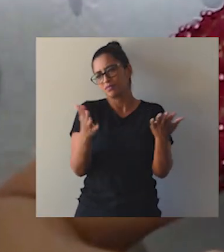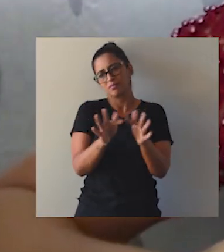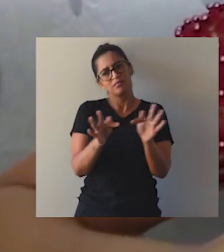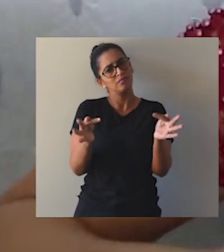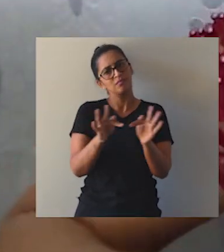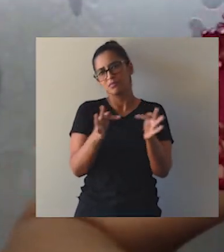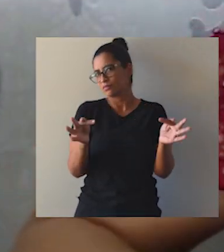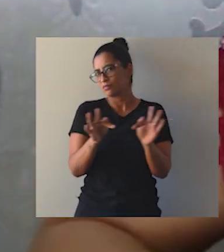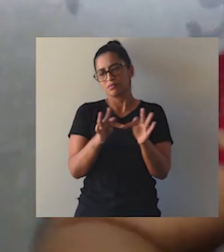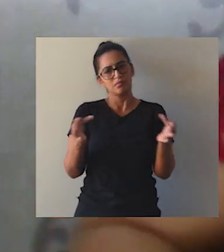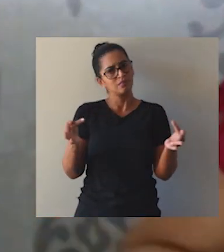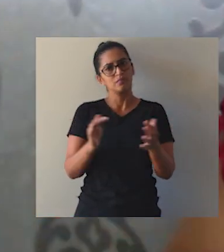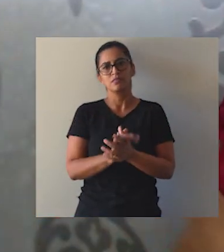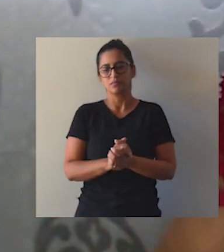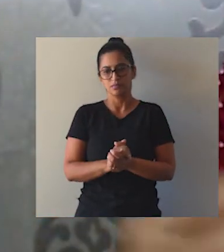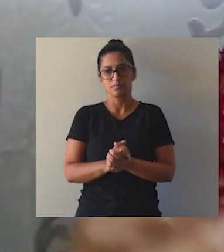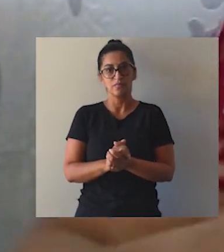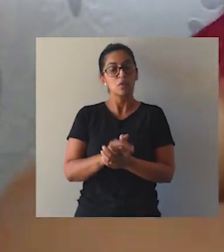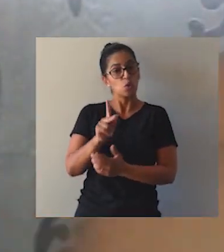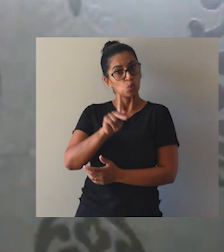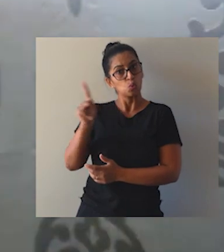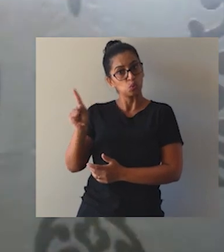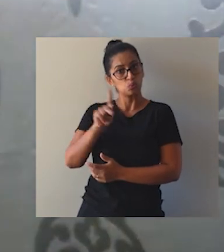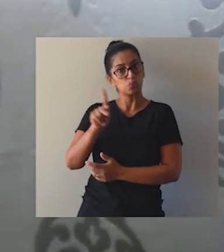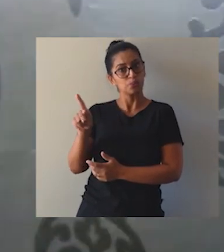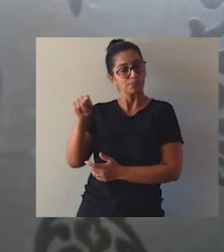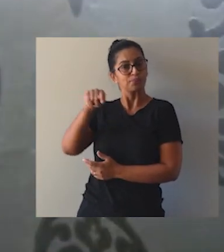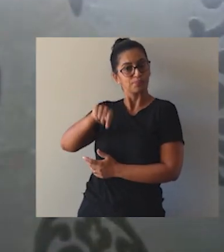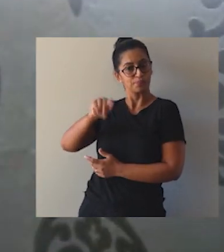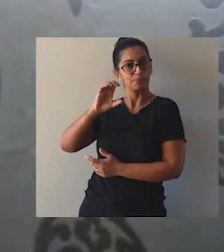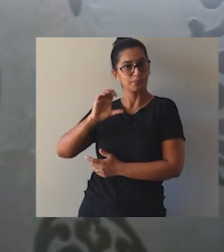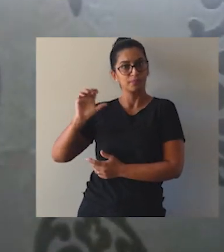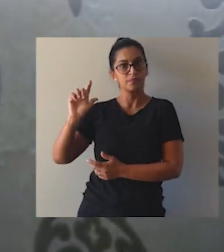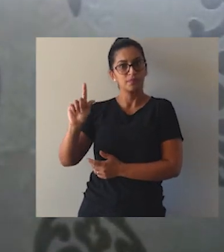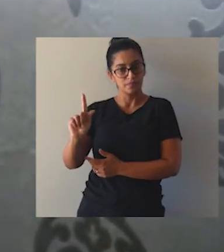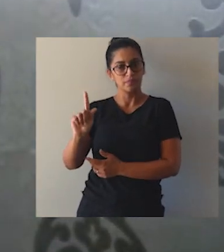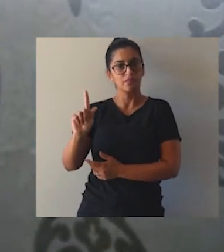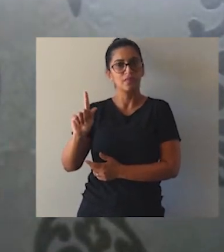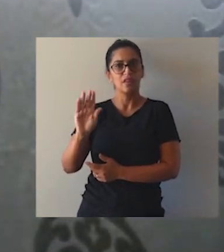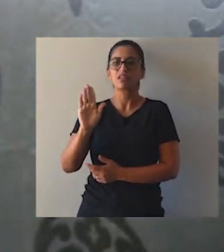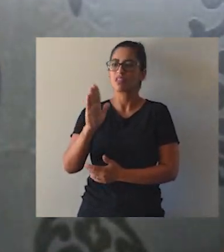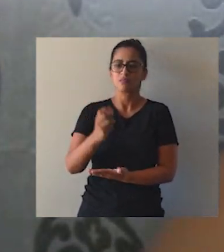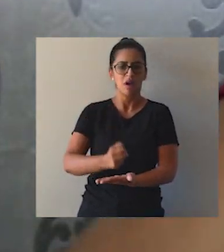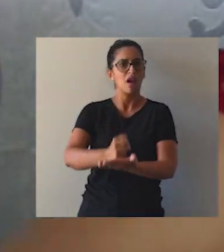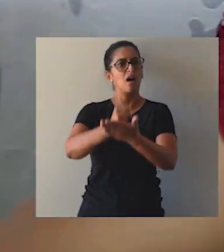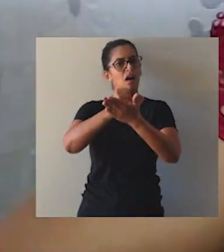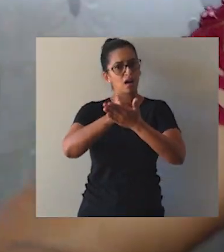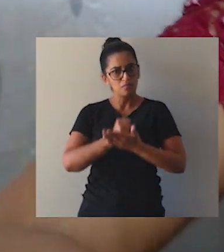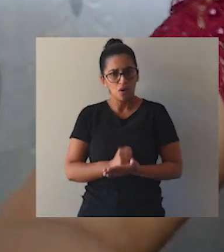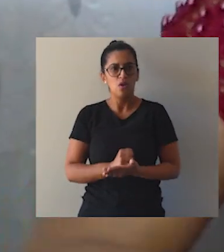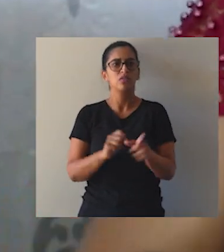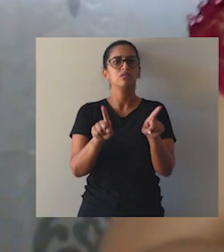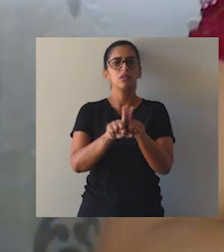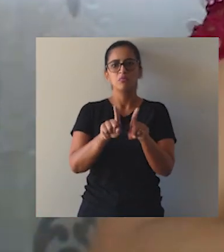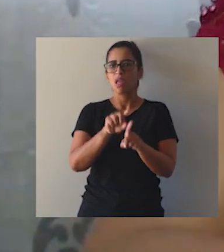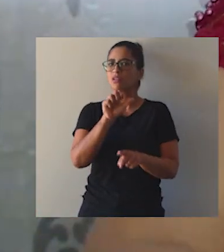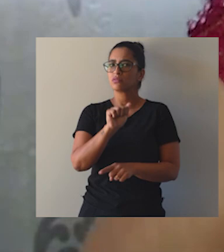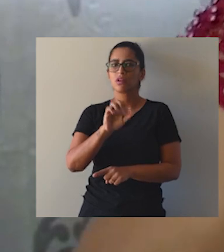os professores, eles já têm esse apoio também da sala de recurso, né?